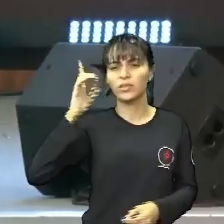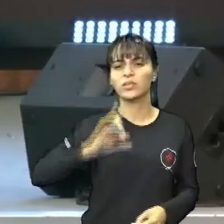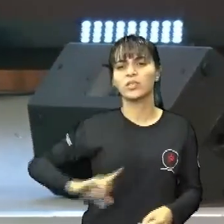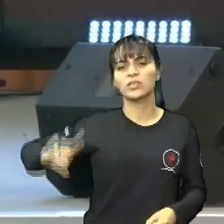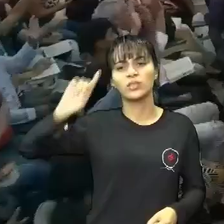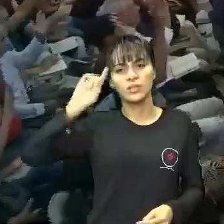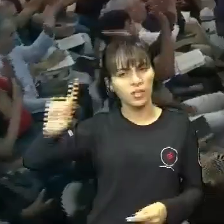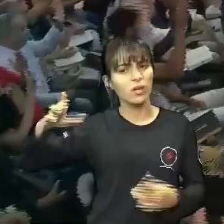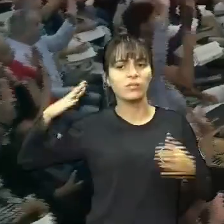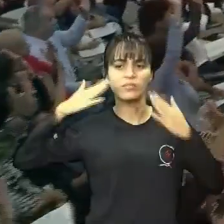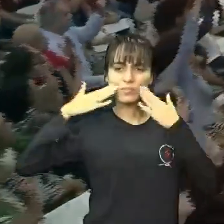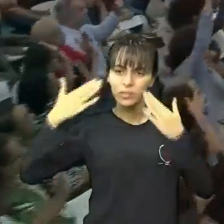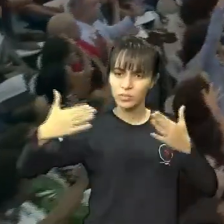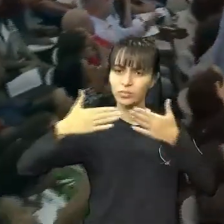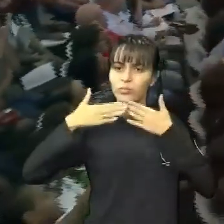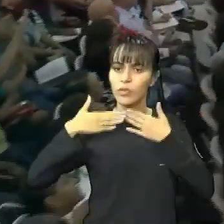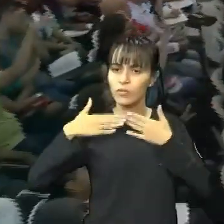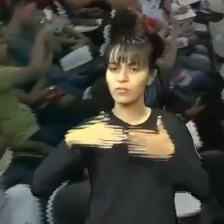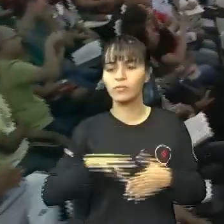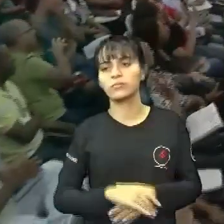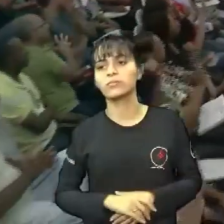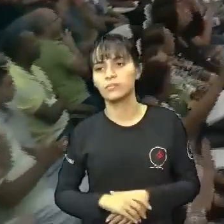se manifeste por favor